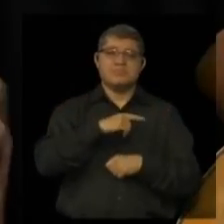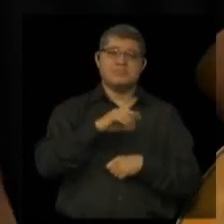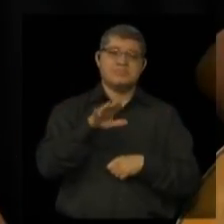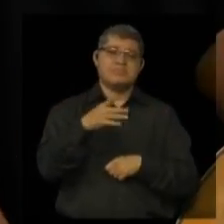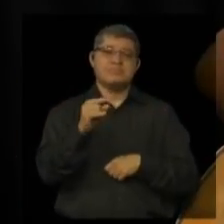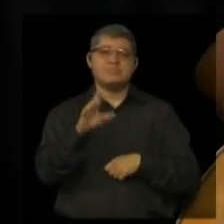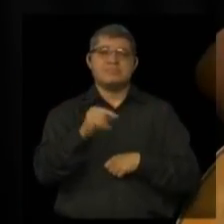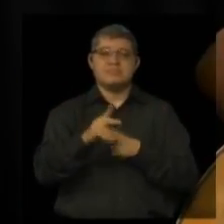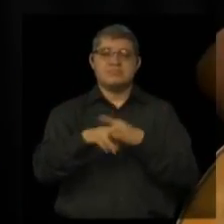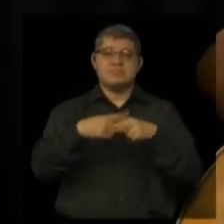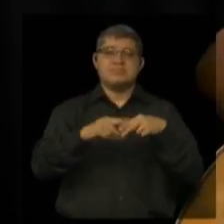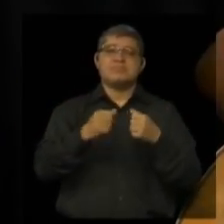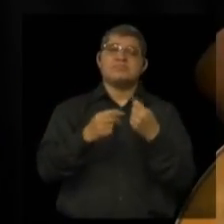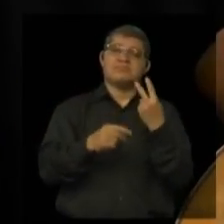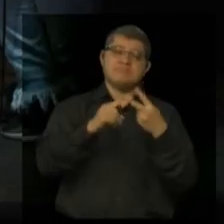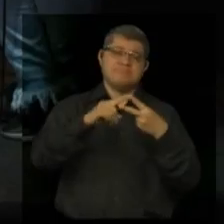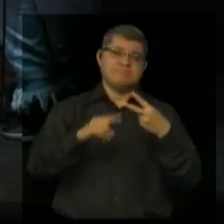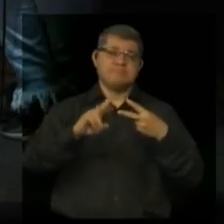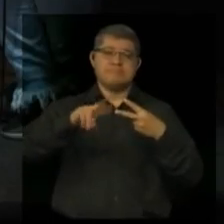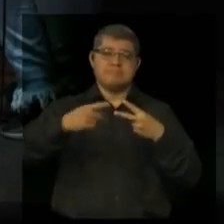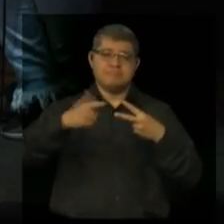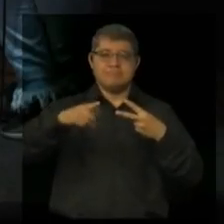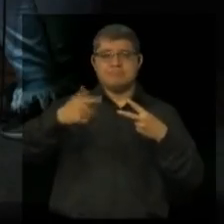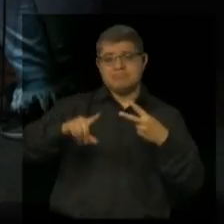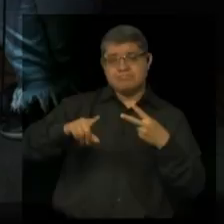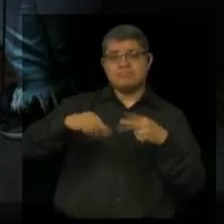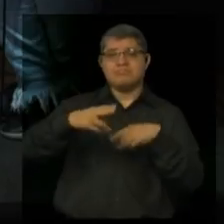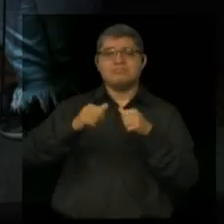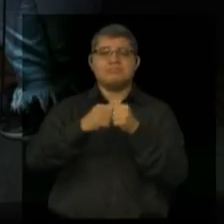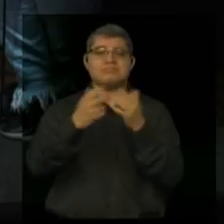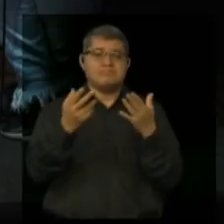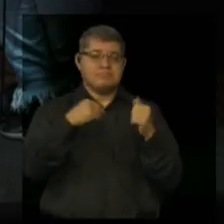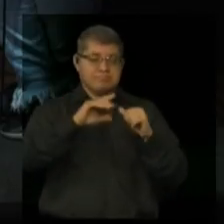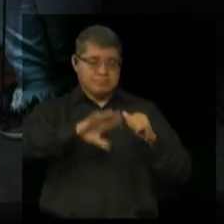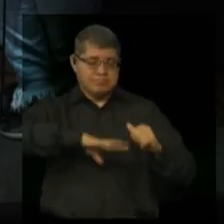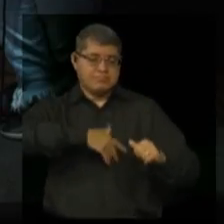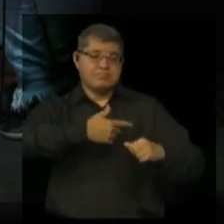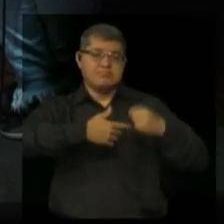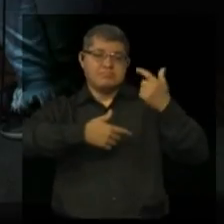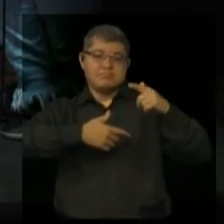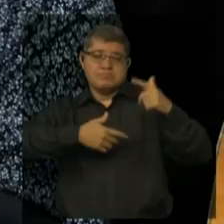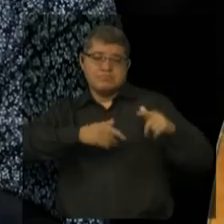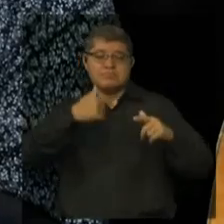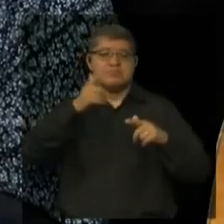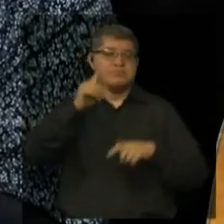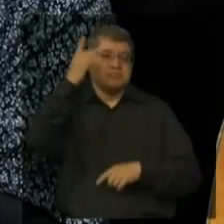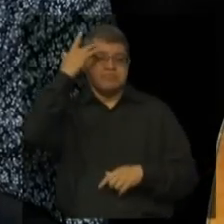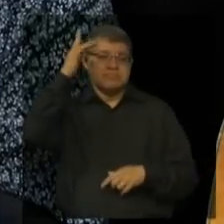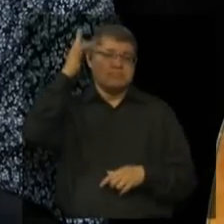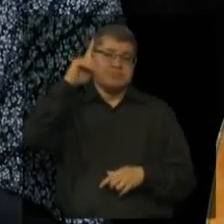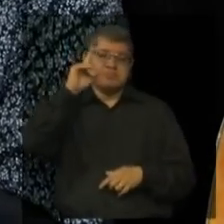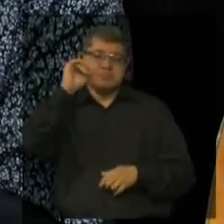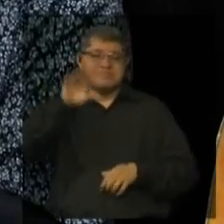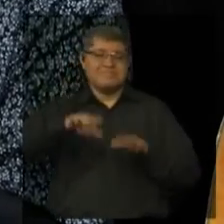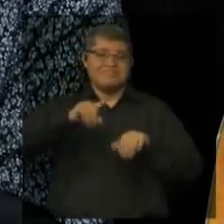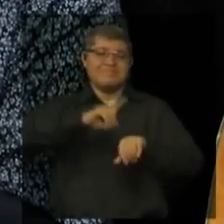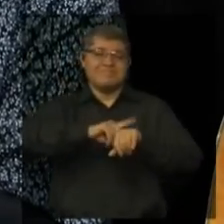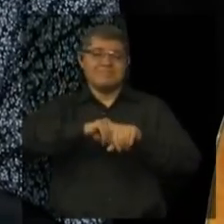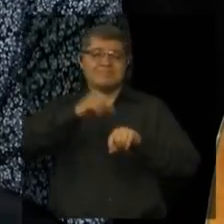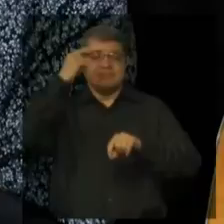que ele vem dobrado, né? Com certeza. Porque eu não consigo, por muito